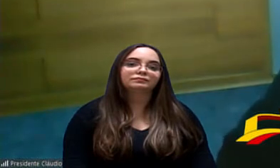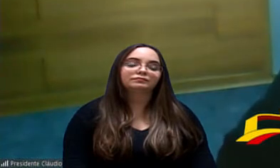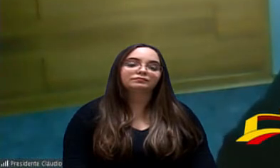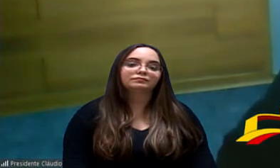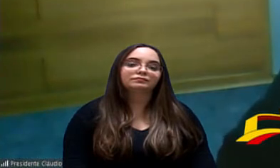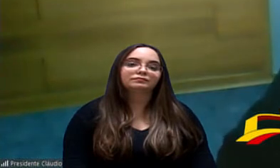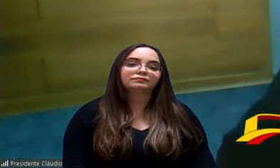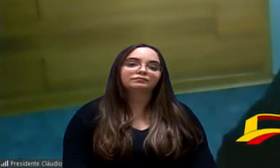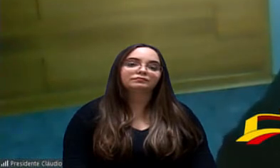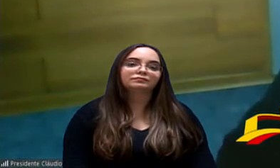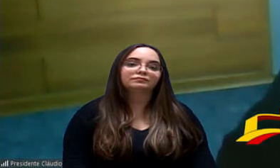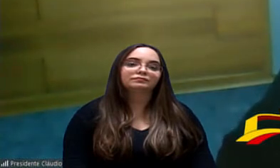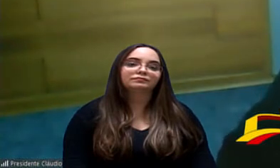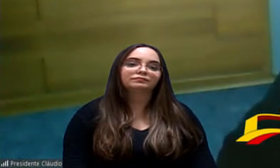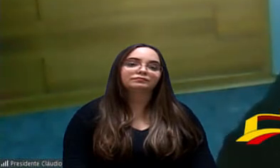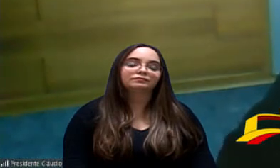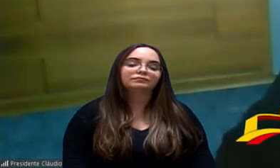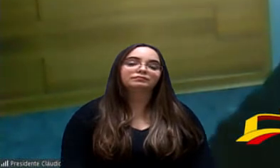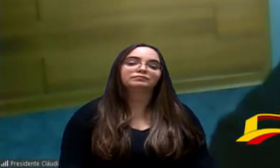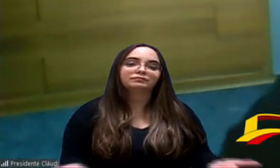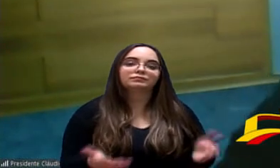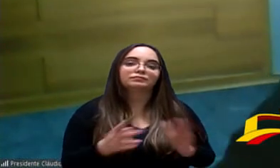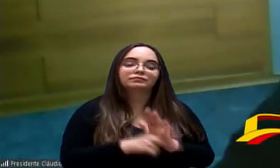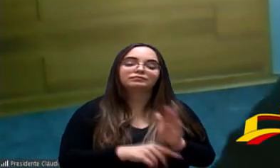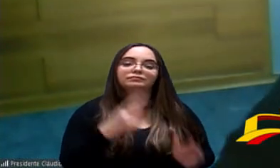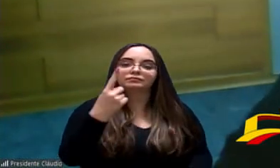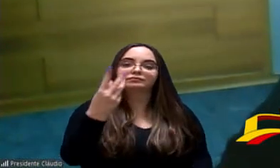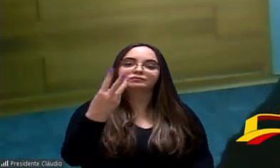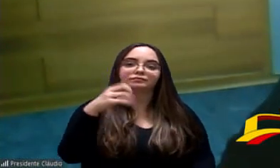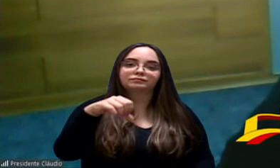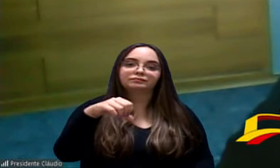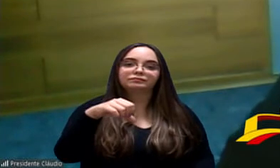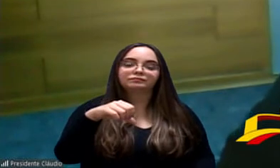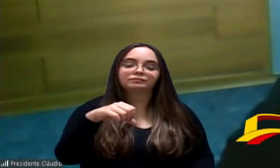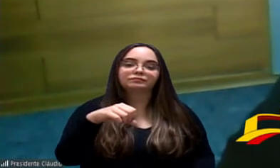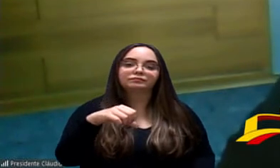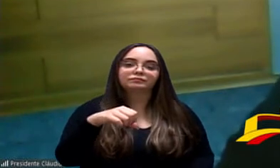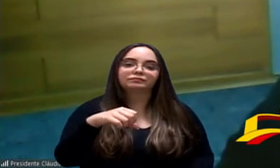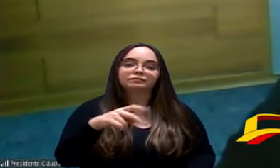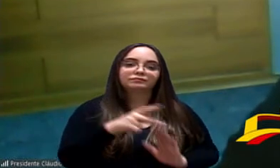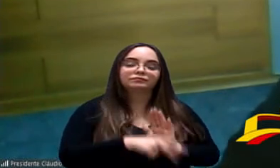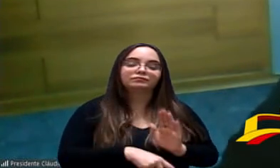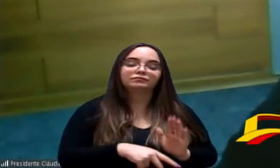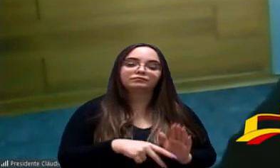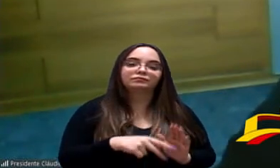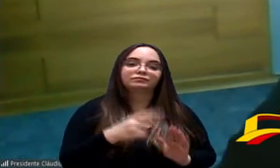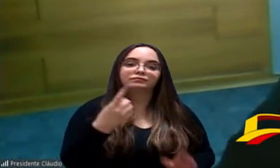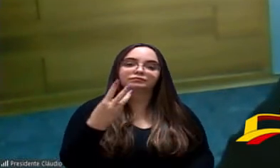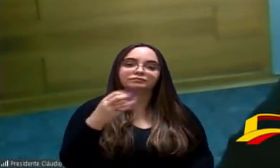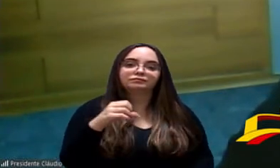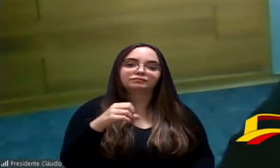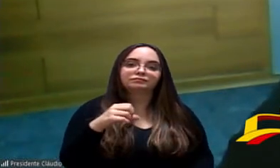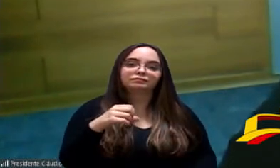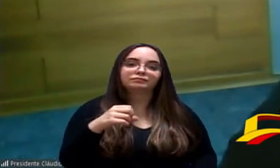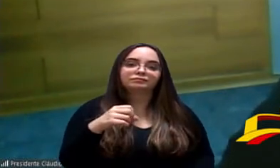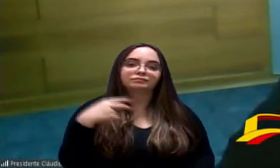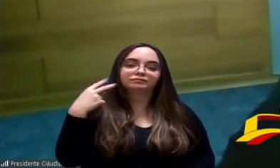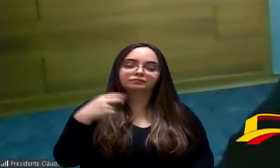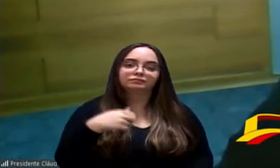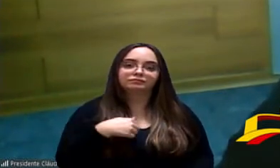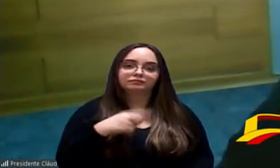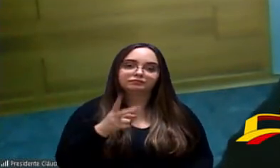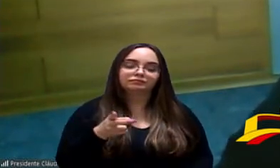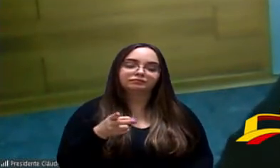tá? Não é só a redação final. O próximo projeto de lei 139 é só a redação final. O projeto de lei 139 desse vereador dispõe sobre a denominação